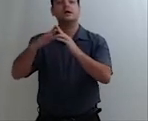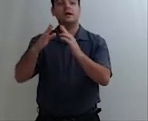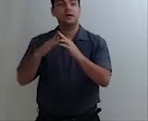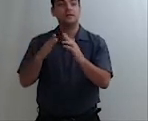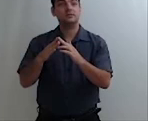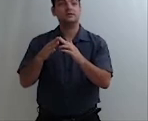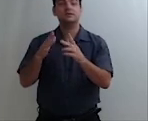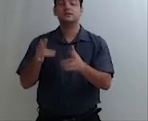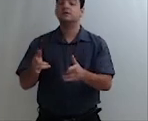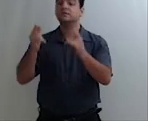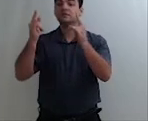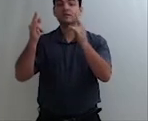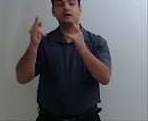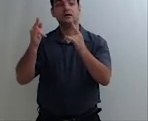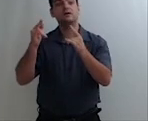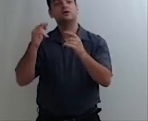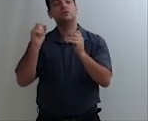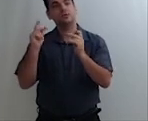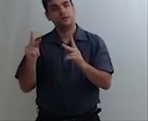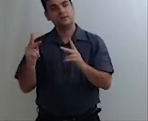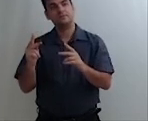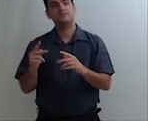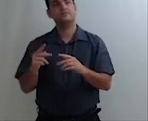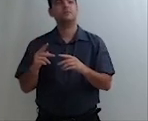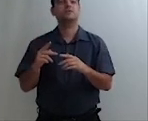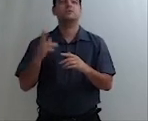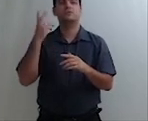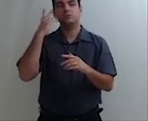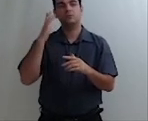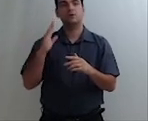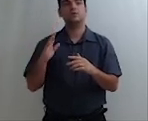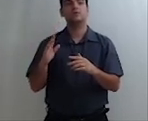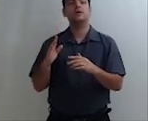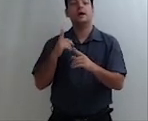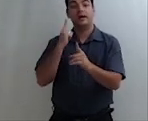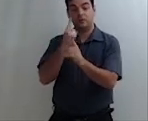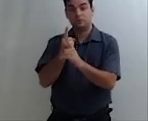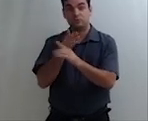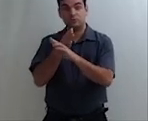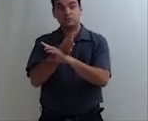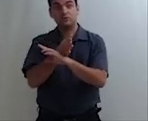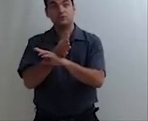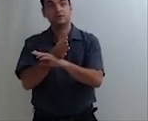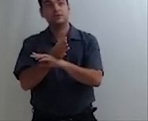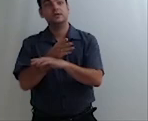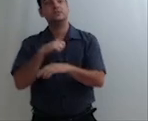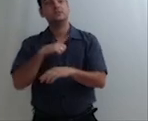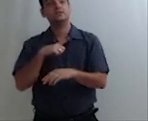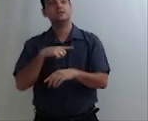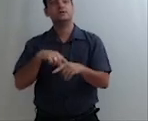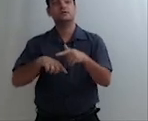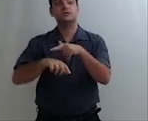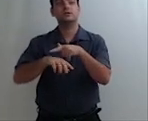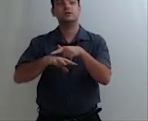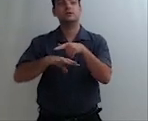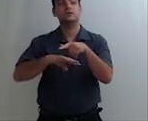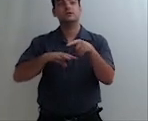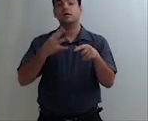do custodiado no local onde se encontrava foi o custodiado flagrado na posse de